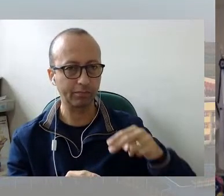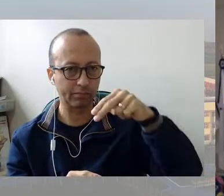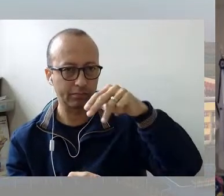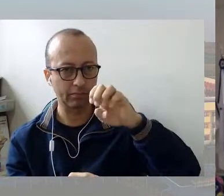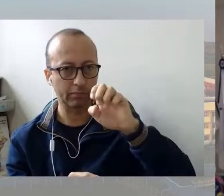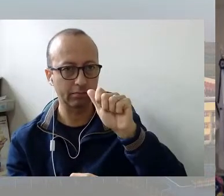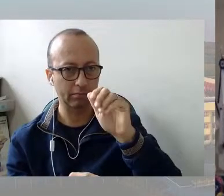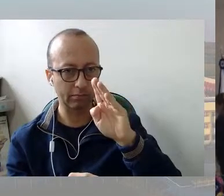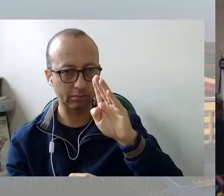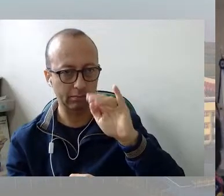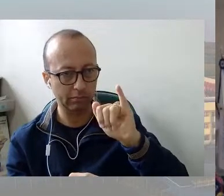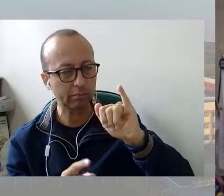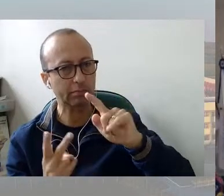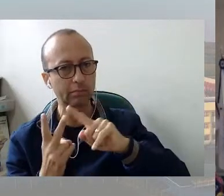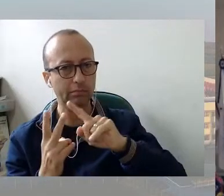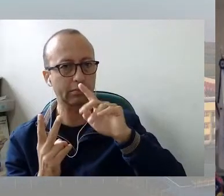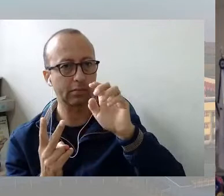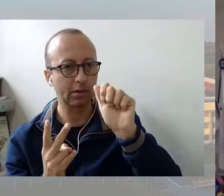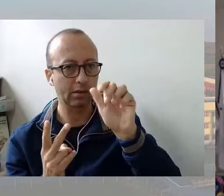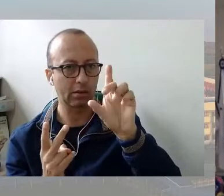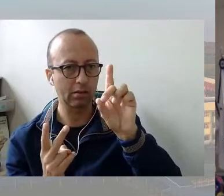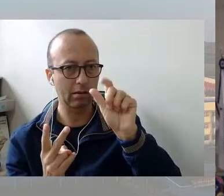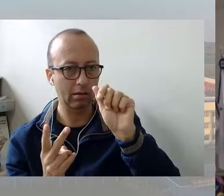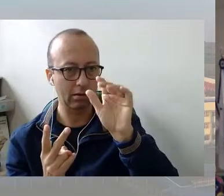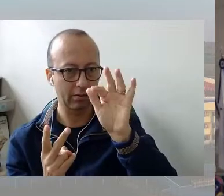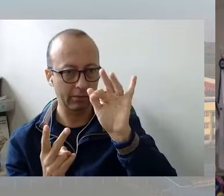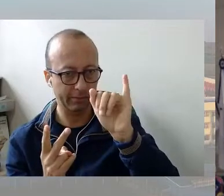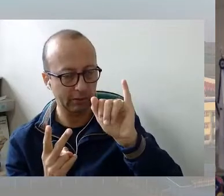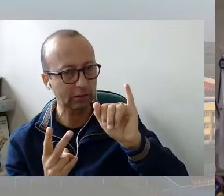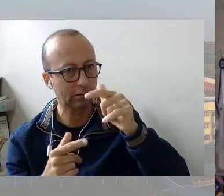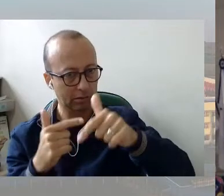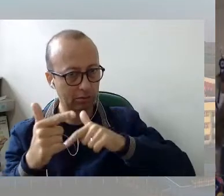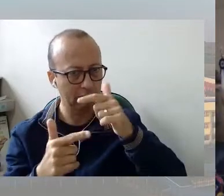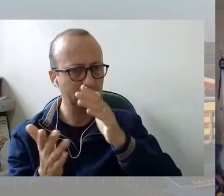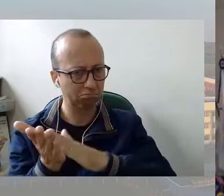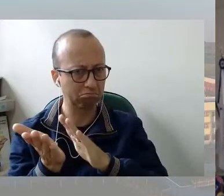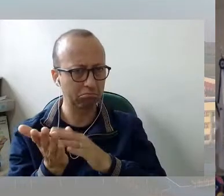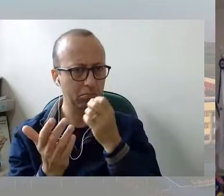fazendo, né, na universidade. Mas eu acho que uma das coisas que